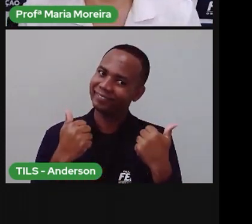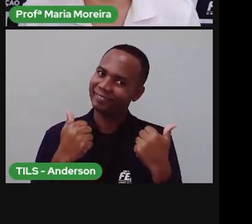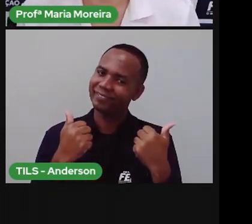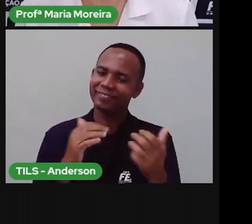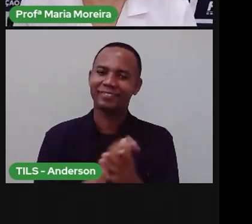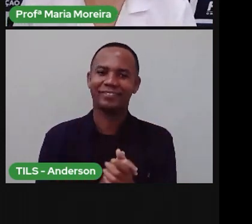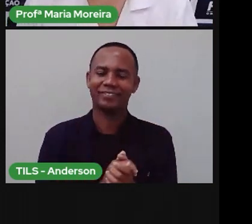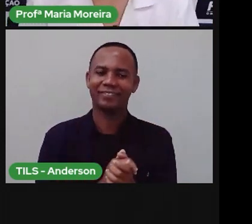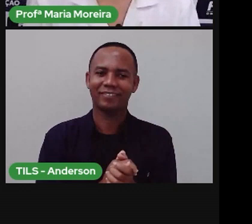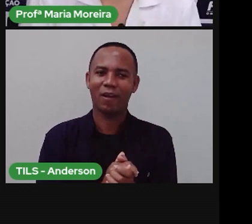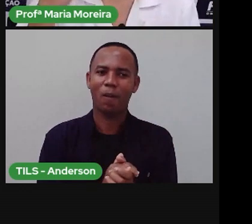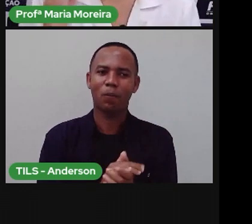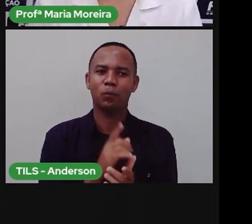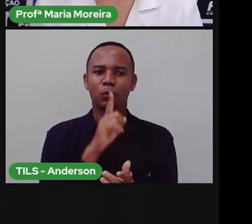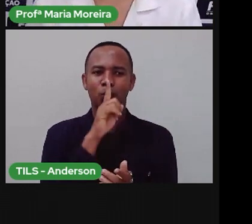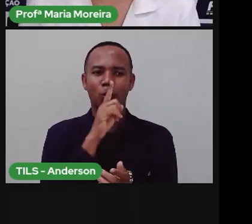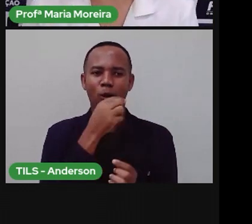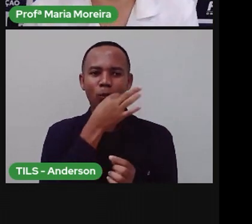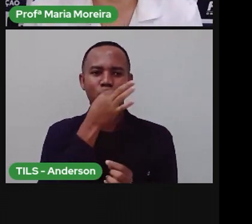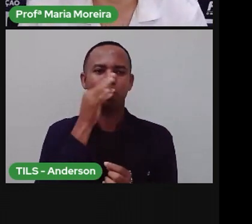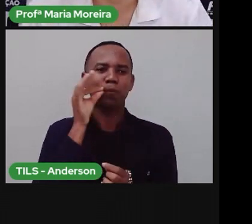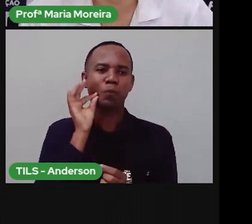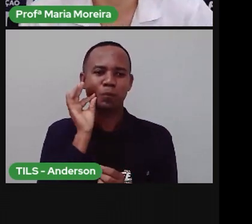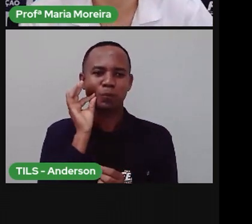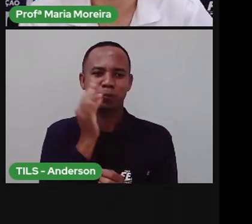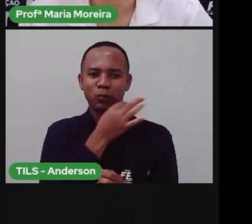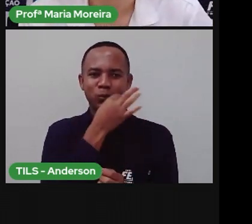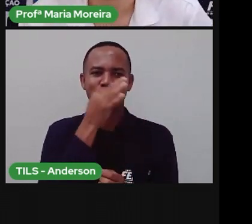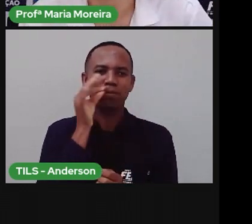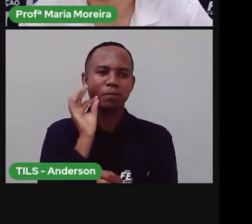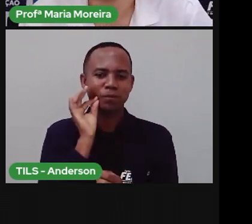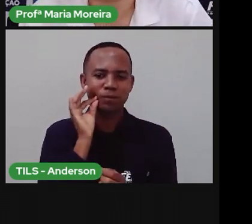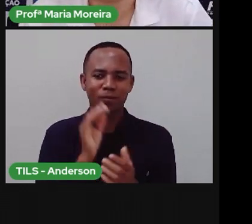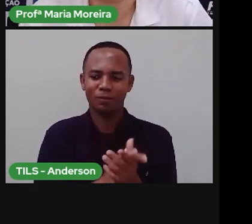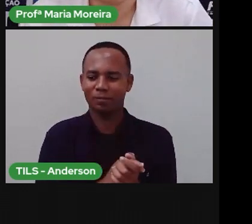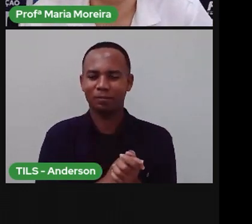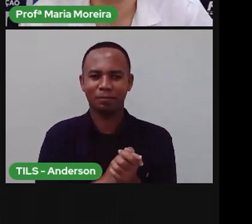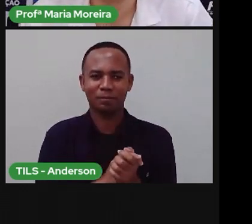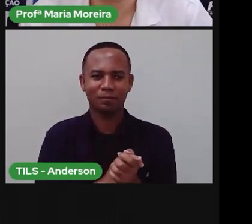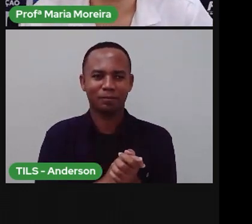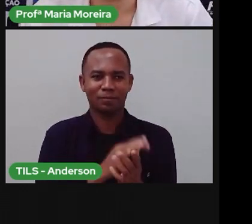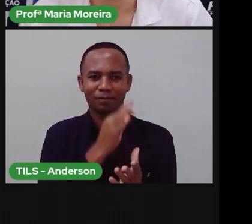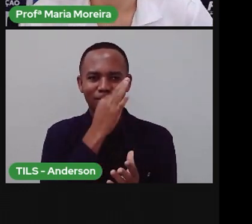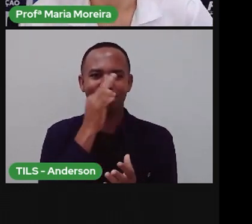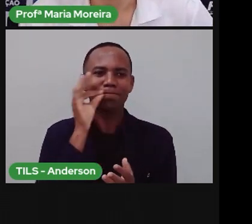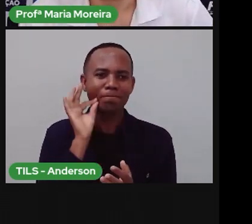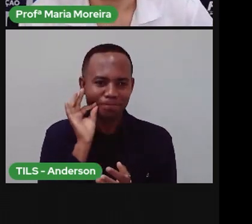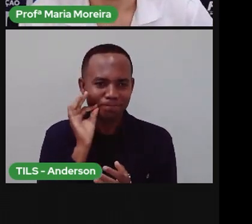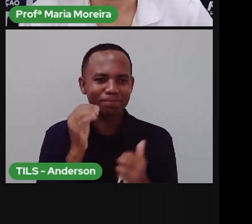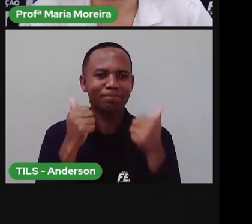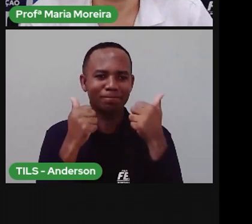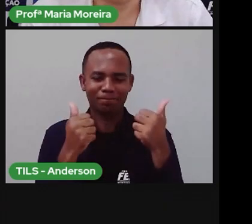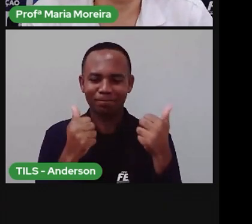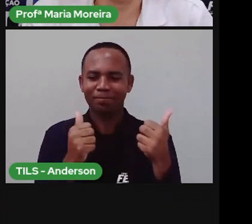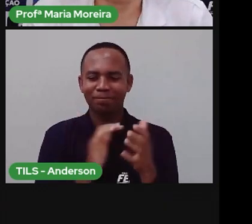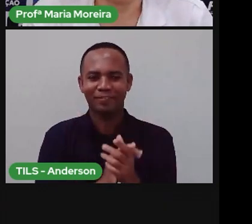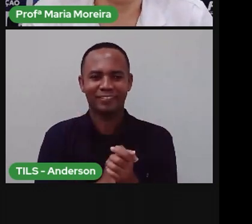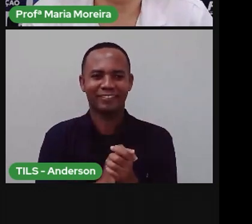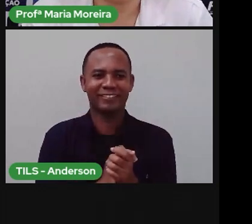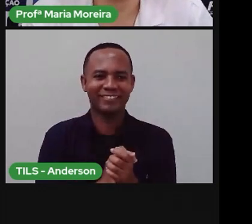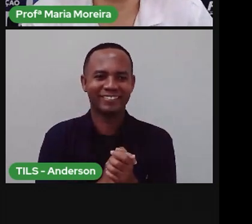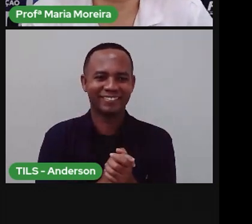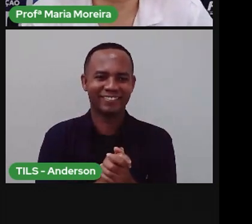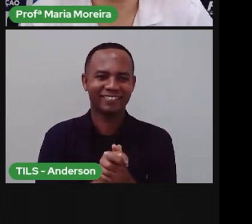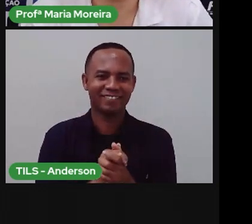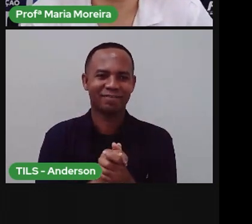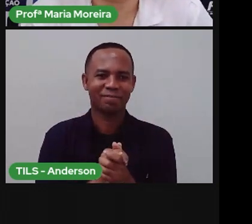Anderson sabe, Anderson é o meu melhor aluno, gente, é muito inteligente esse menino. Mas ele não vai contar isso? Sabia, Anderson,